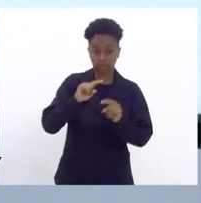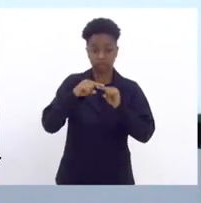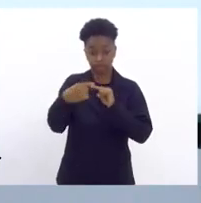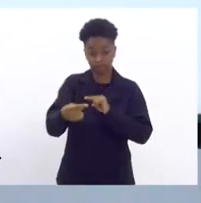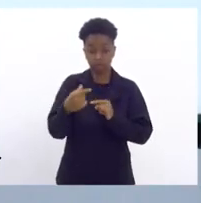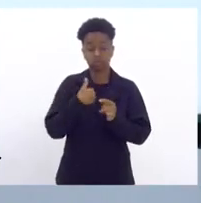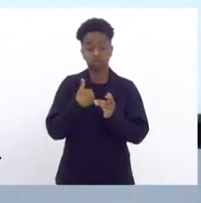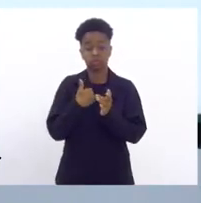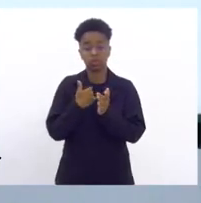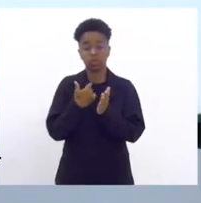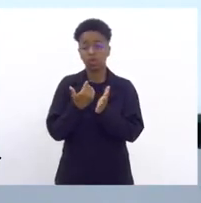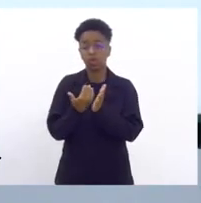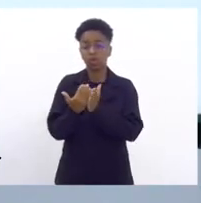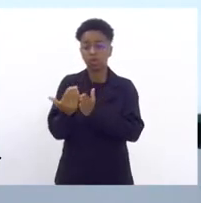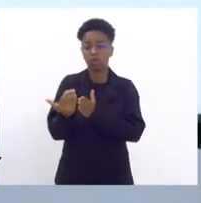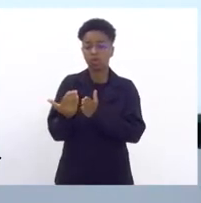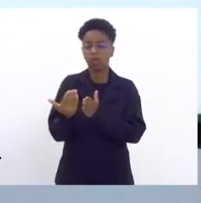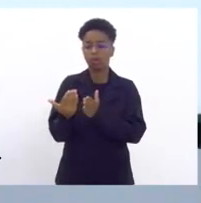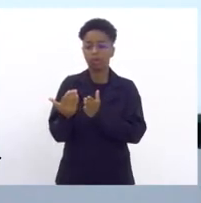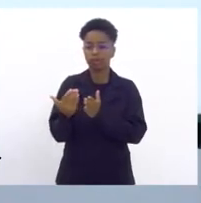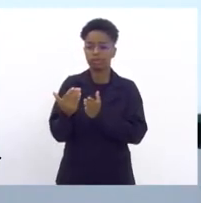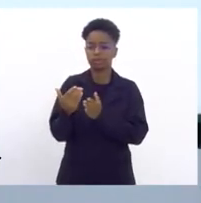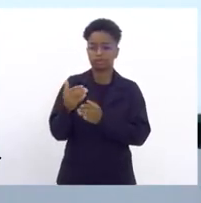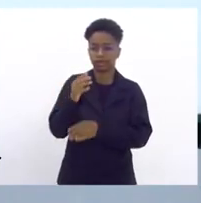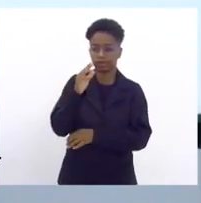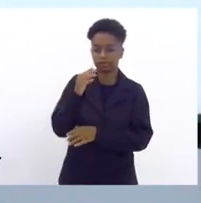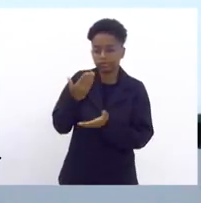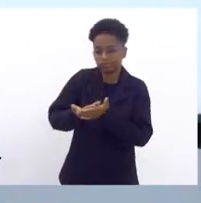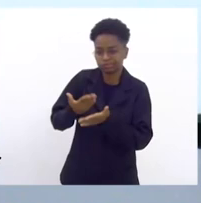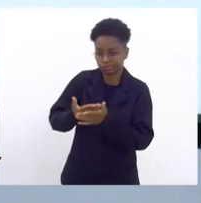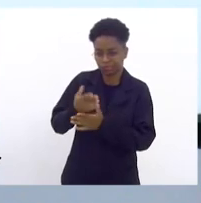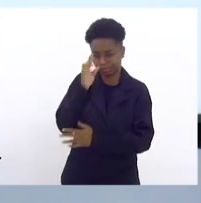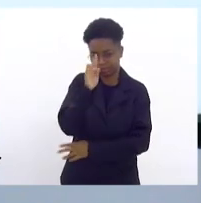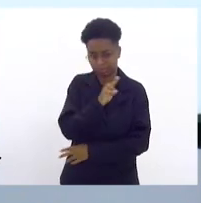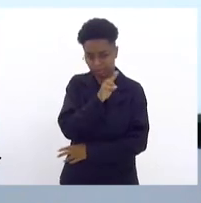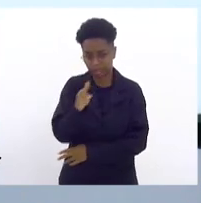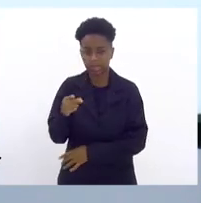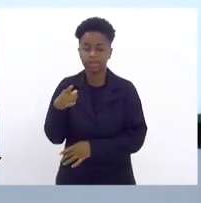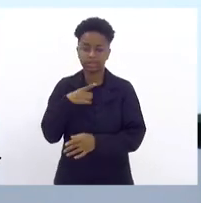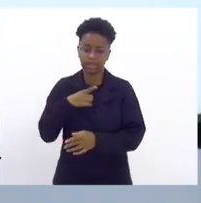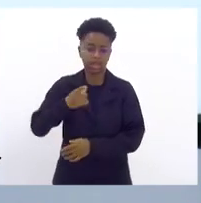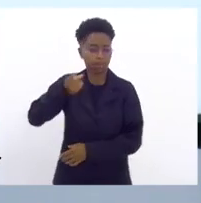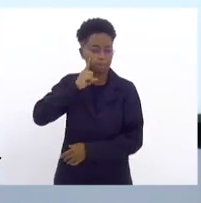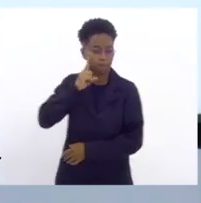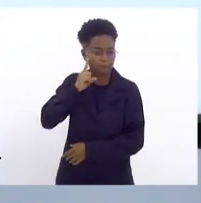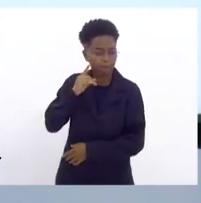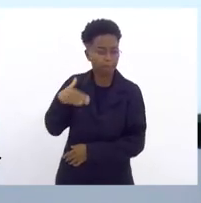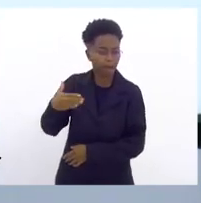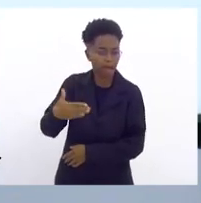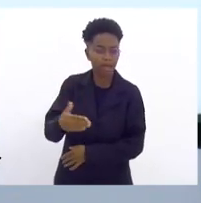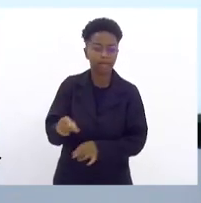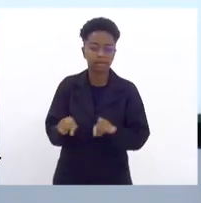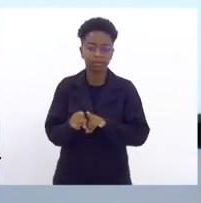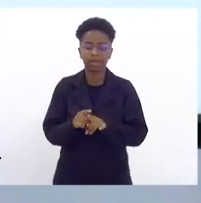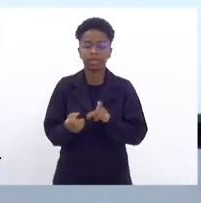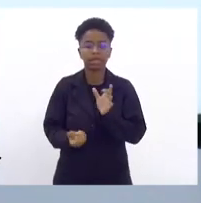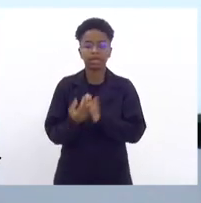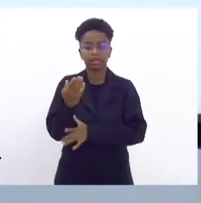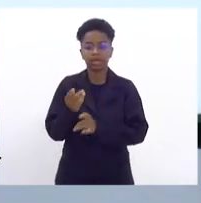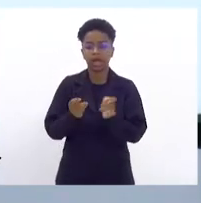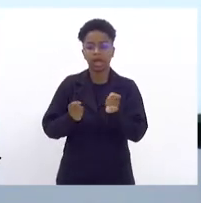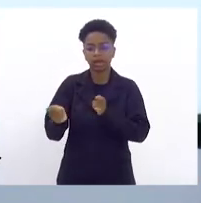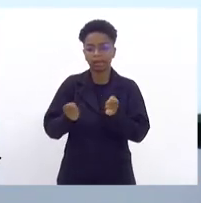me senti meio assim apertado porque nós temos uma rotina Nós criamos nossas rotinas criamos nossas Auto regulações